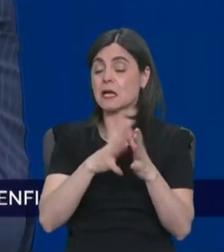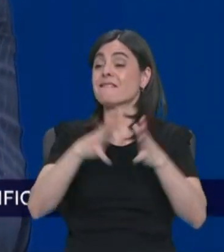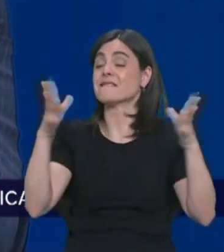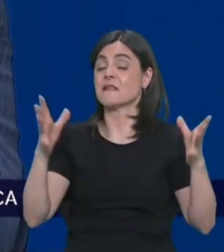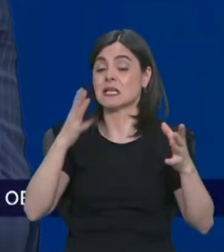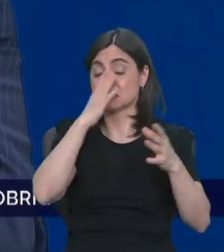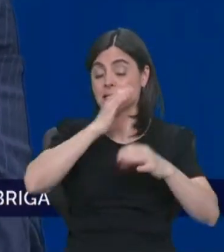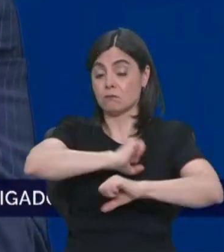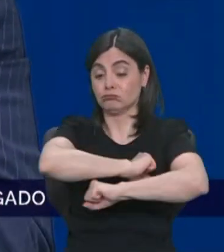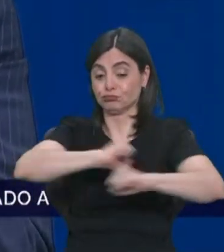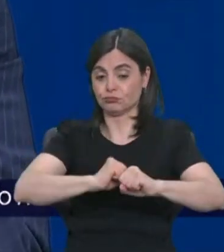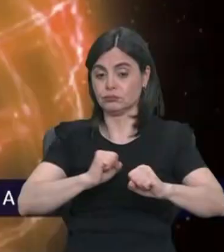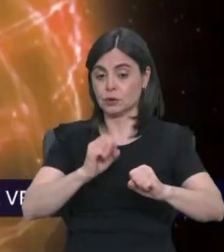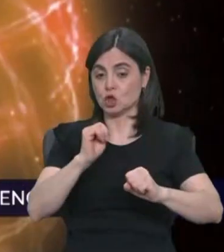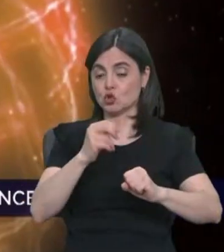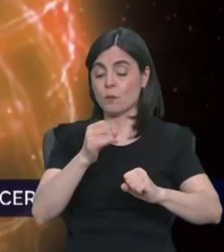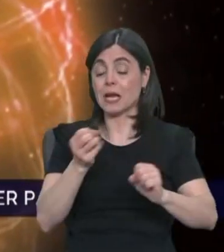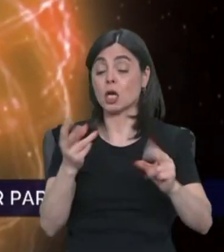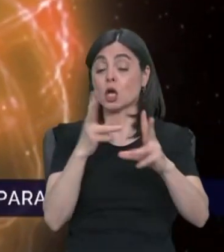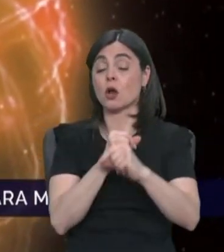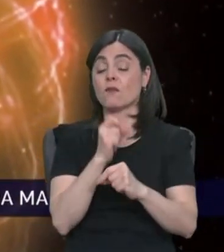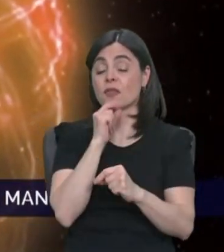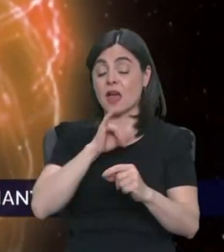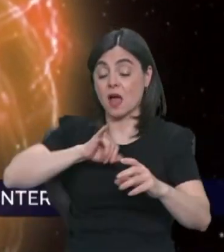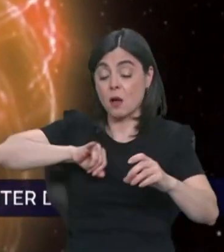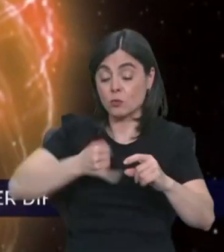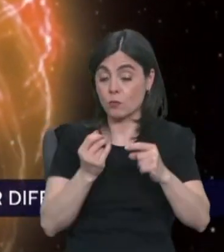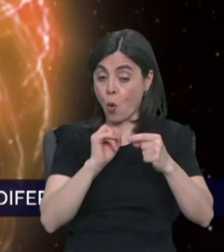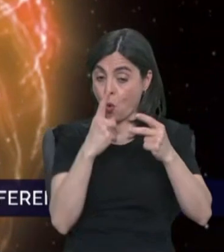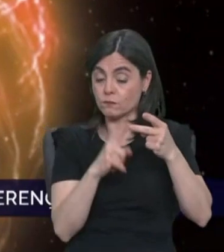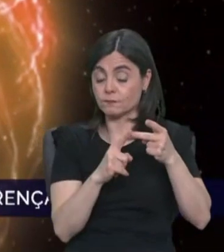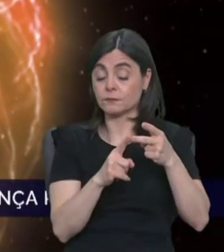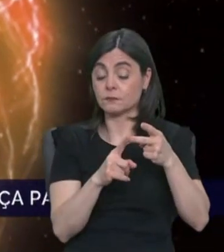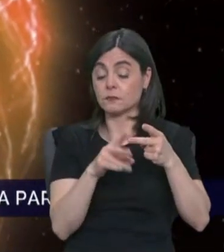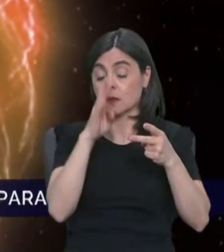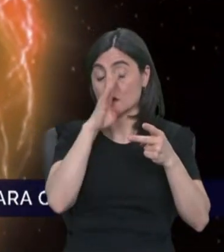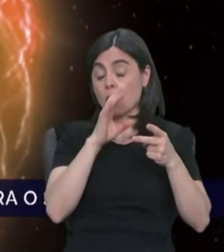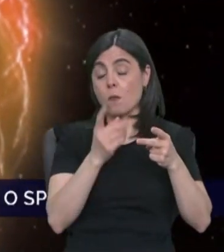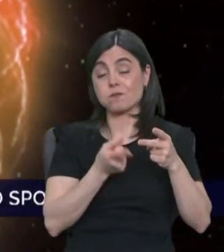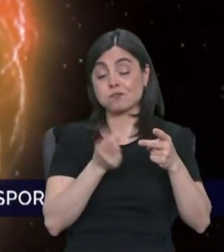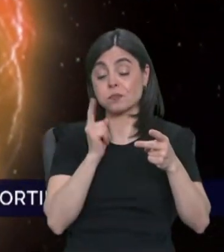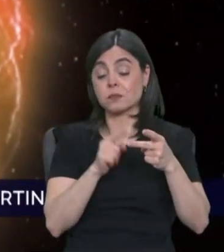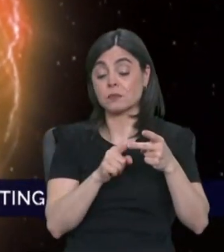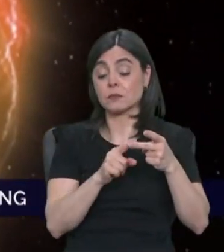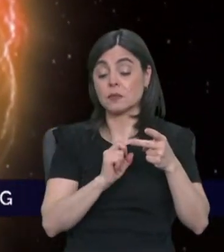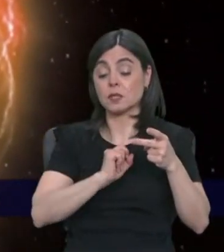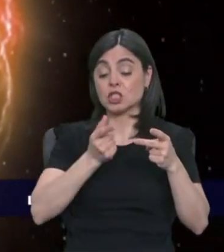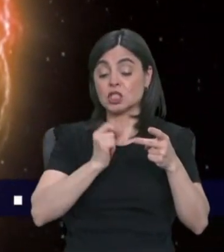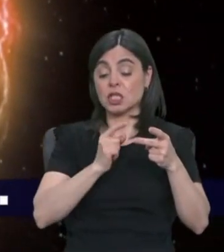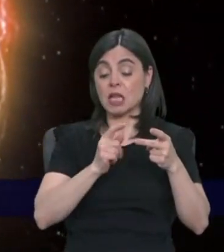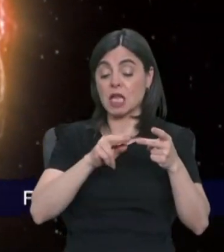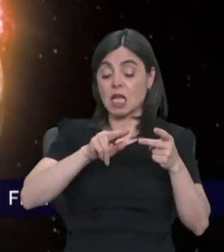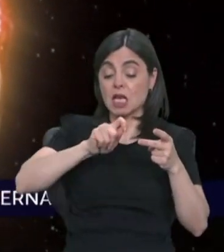explodir uma supernova, pode dar origem ou a um buraco negro, ou, se não for tão maciça como isso, a uma estrela de neutrões.